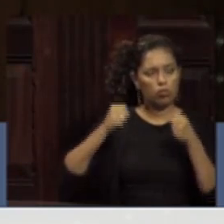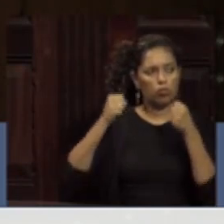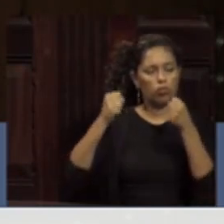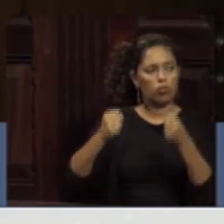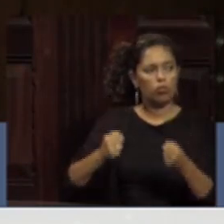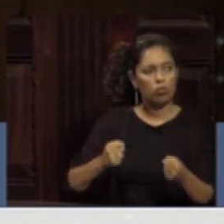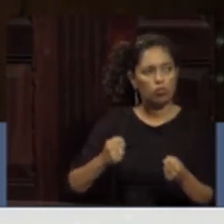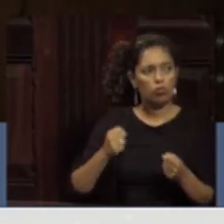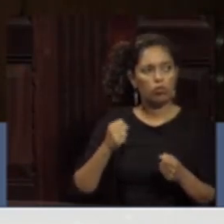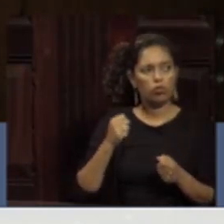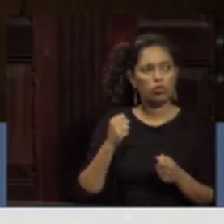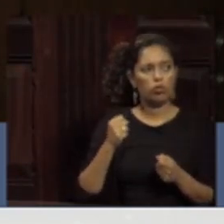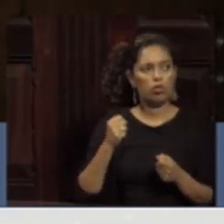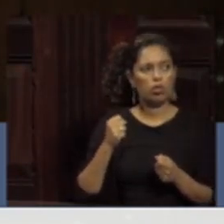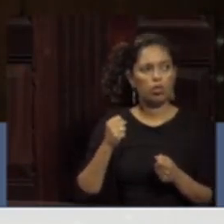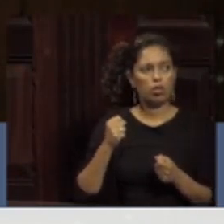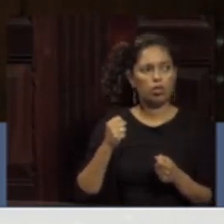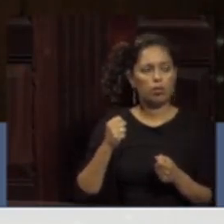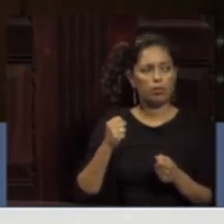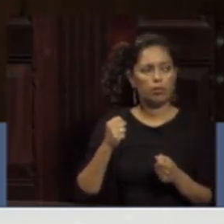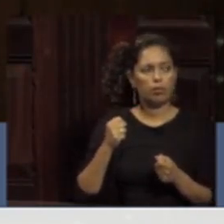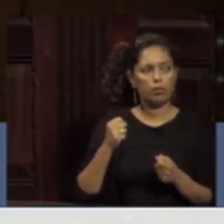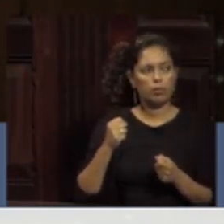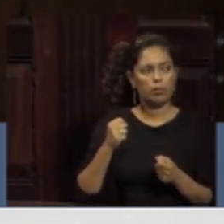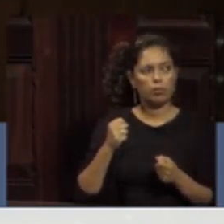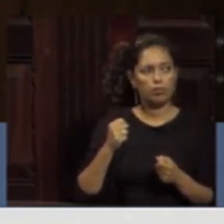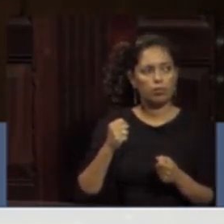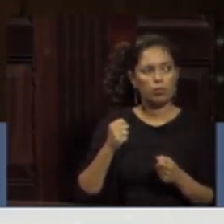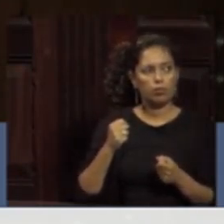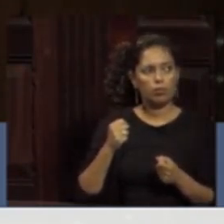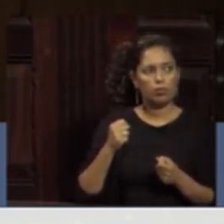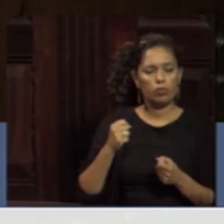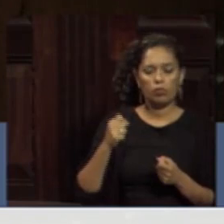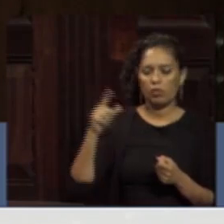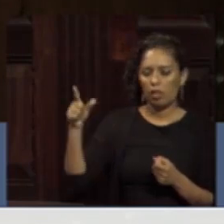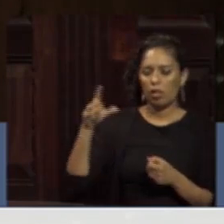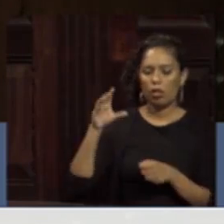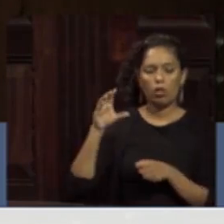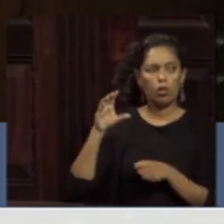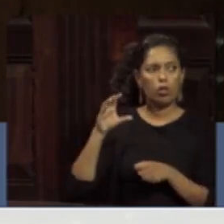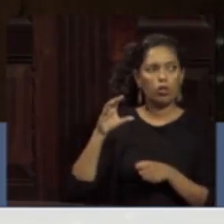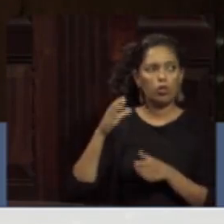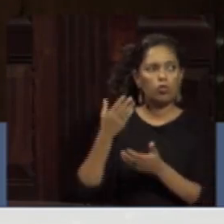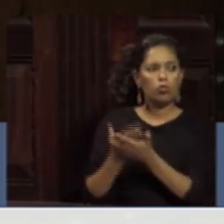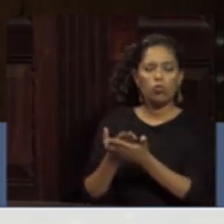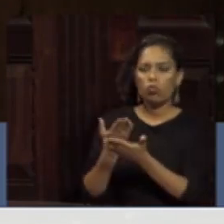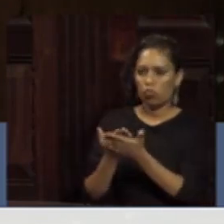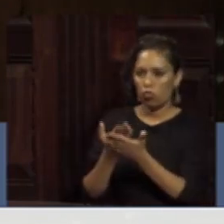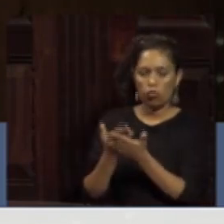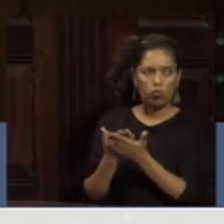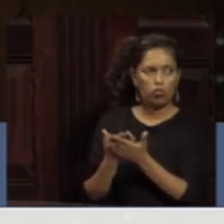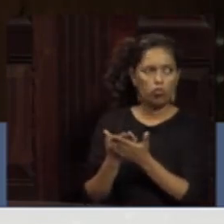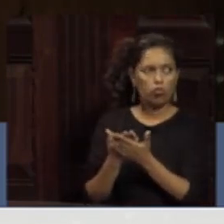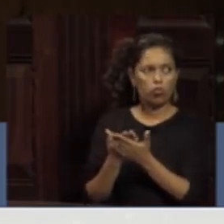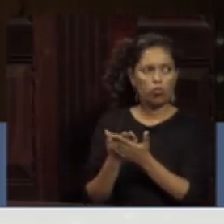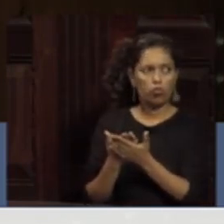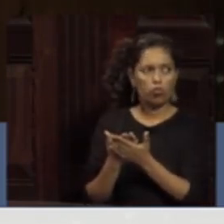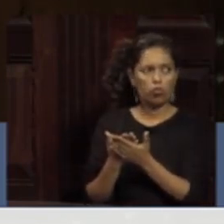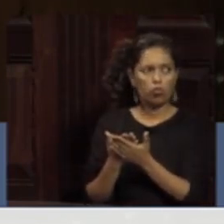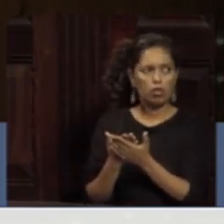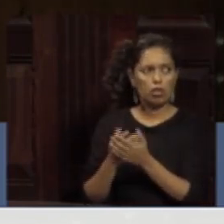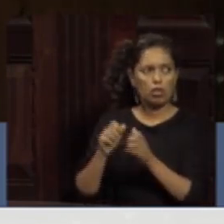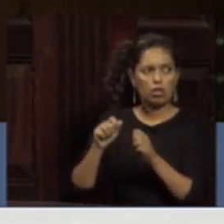varejo. Então, o caso do Jamil Eljek é um caso muito exemplar. A escola está sendo obrigada a fazer